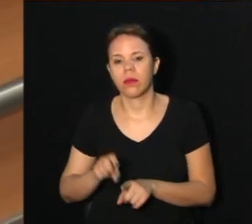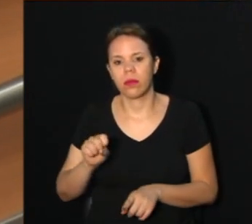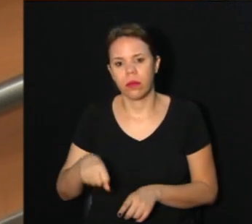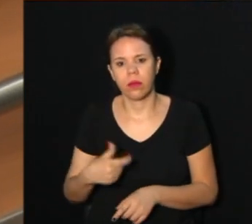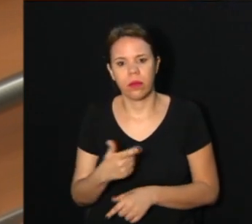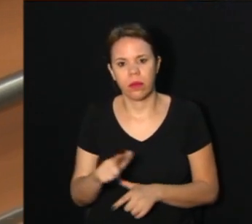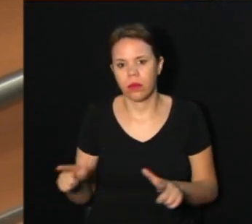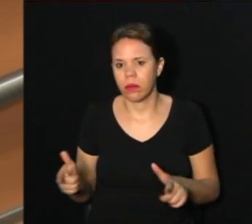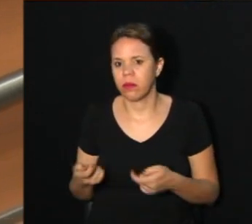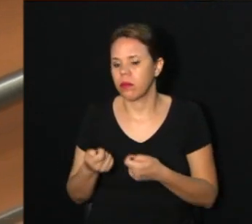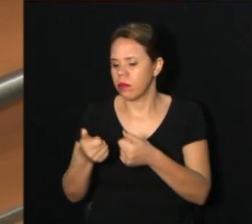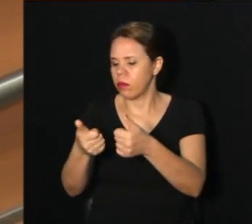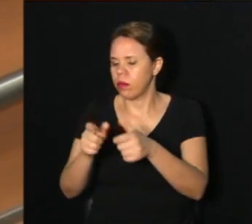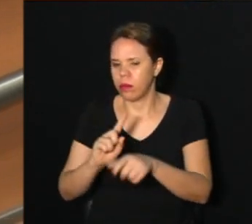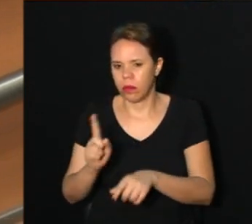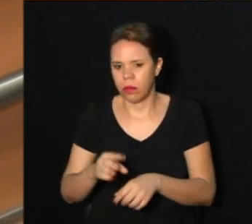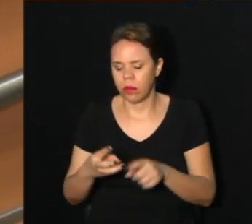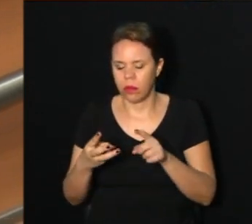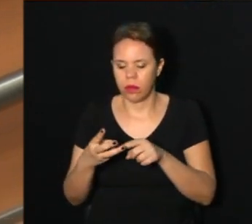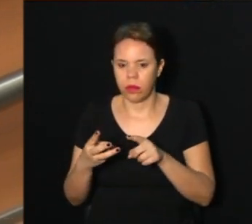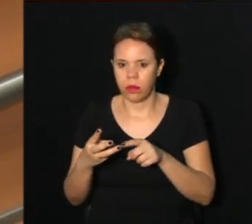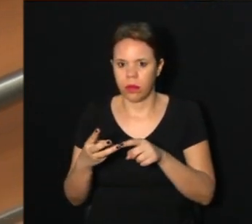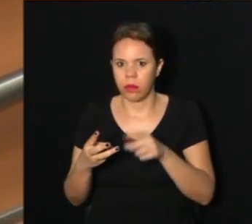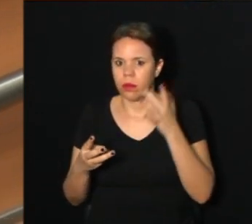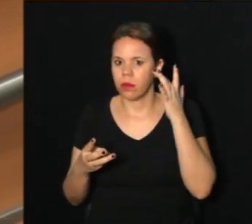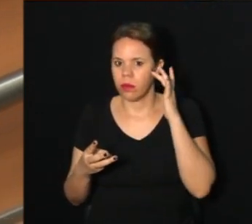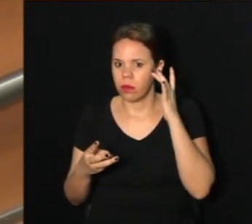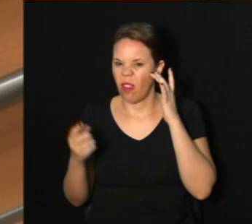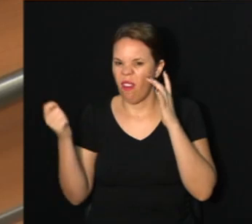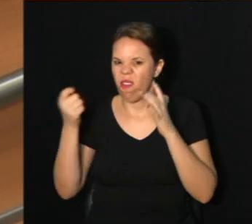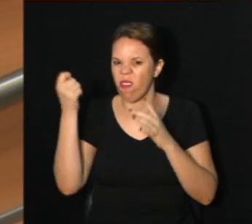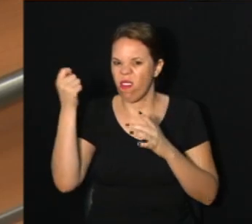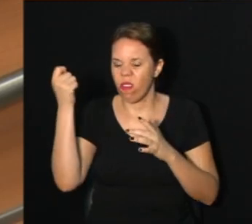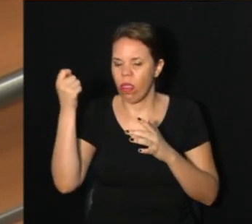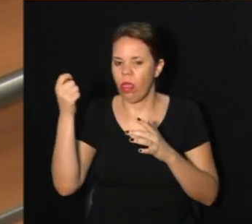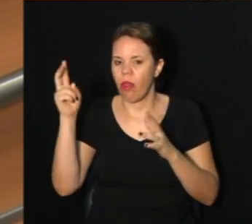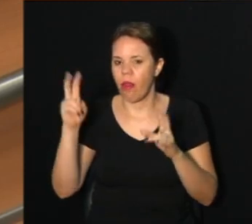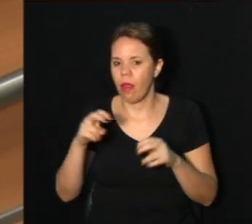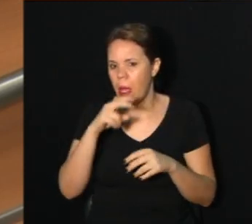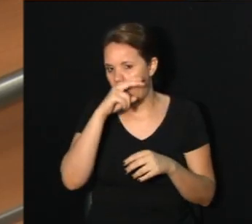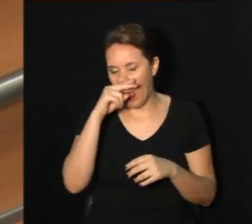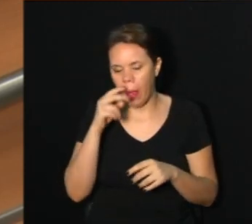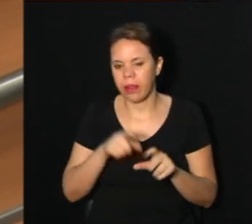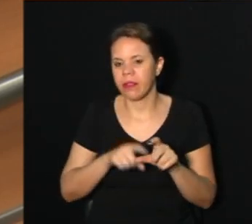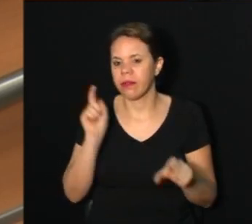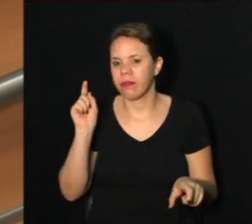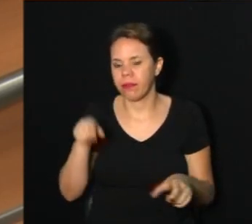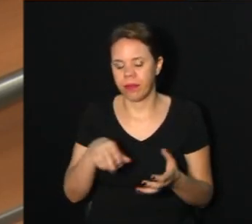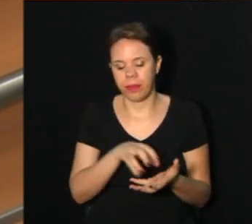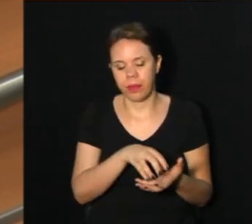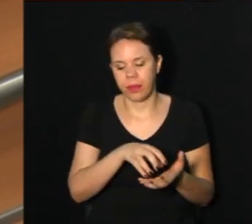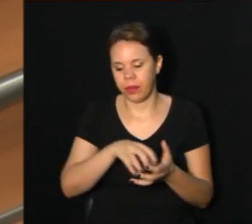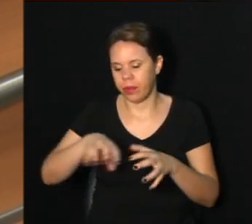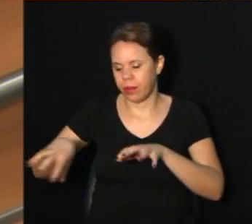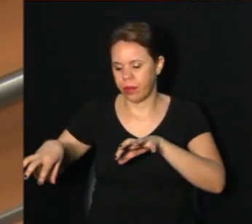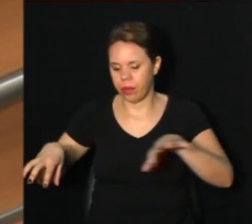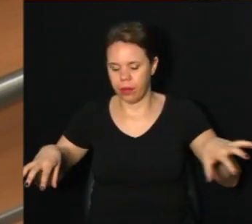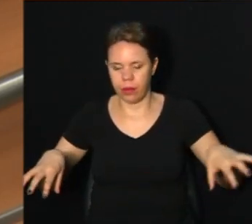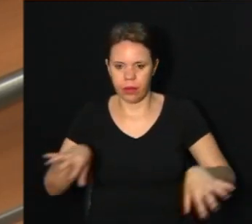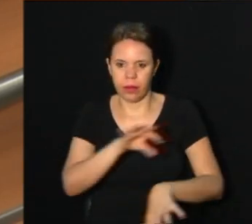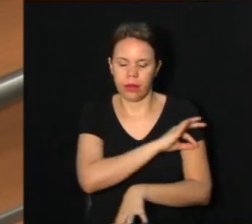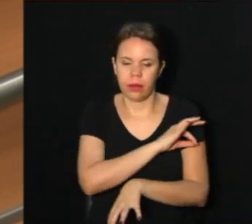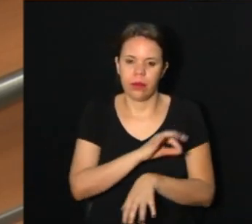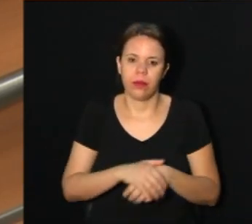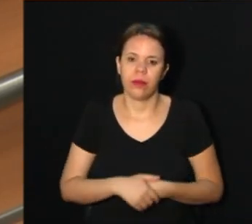questão da sucumbência. O terceiro aspecto que eu vejo mais grave é em relação à independência desse órgão em relação ao Poder